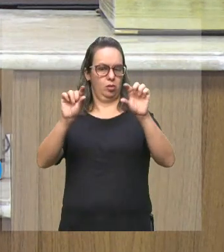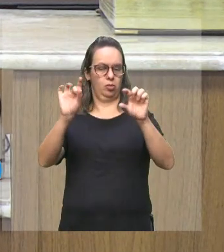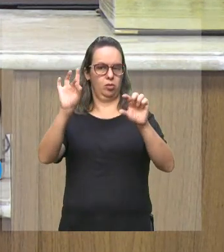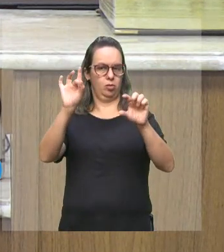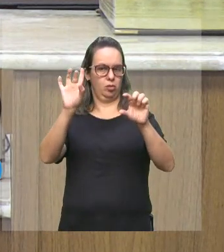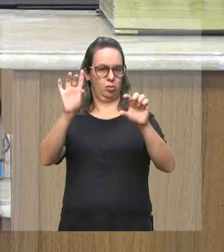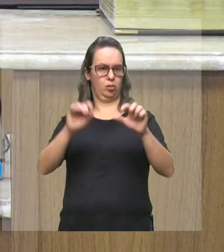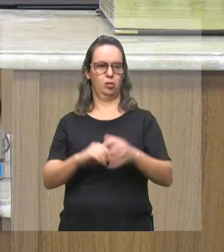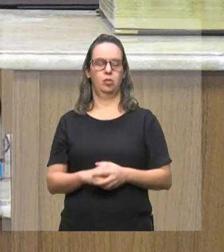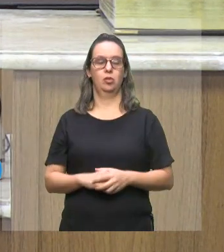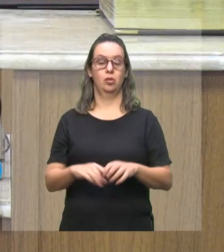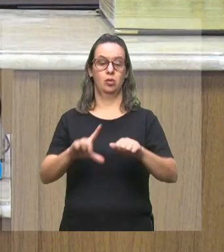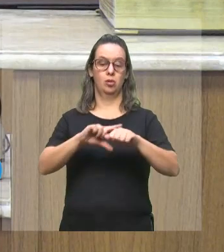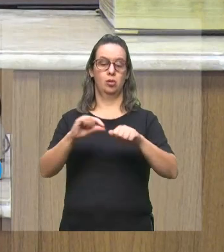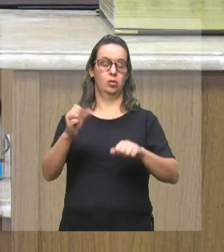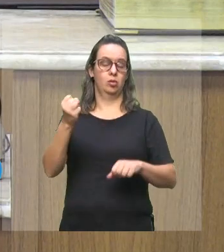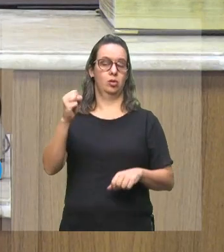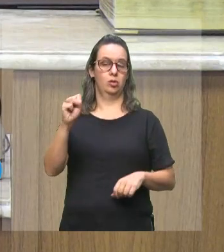do projeto de lei